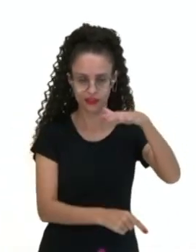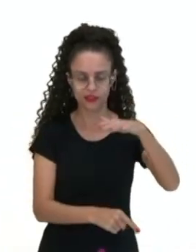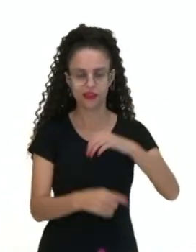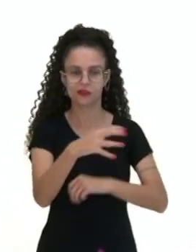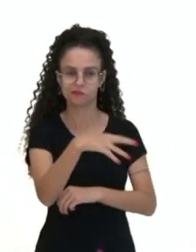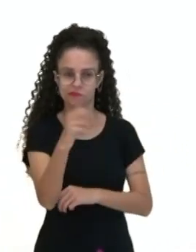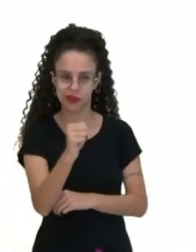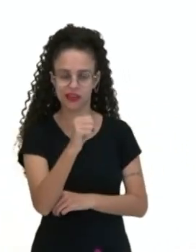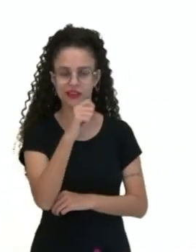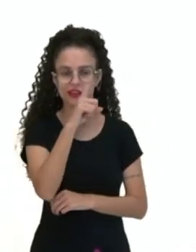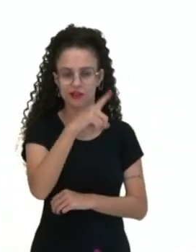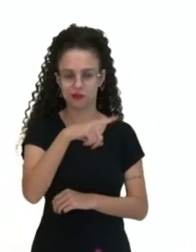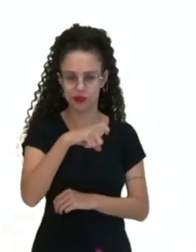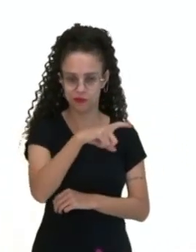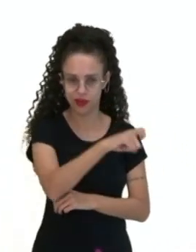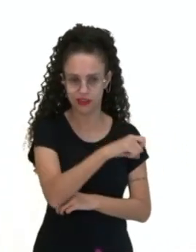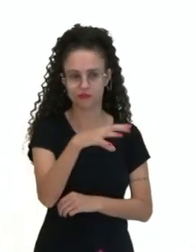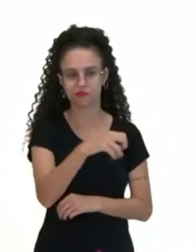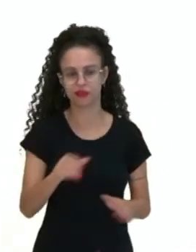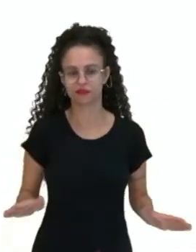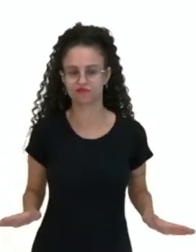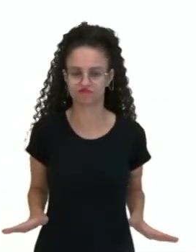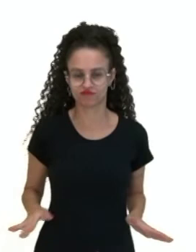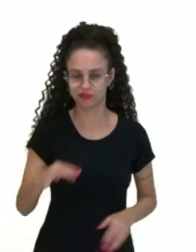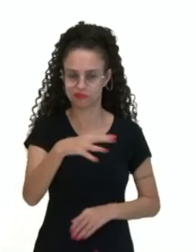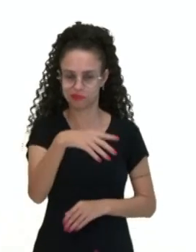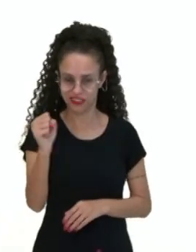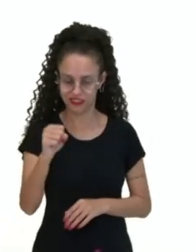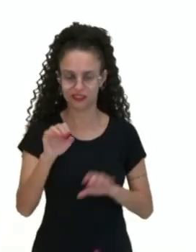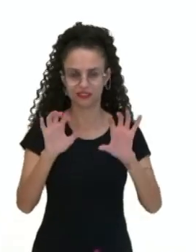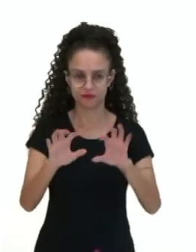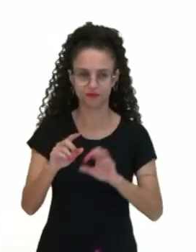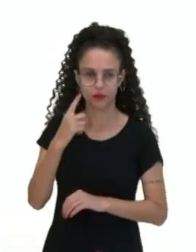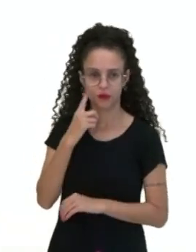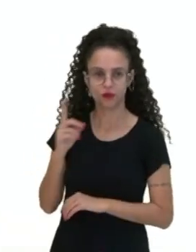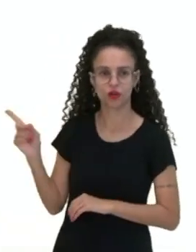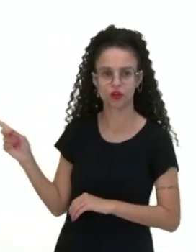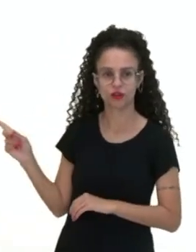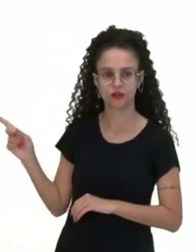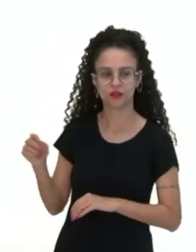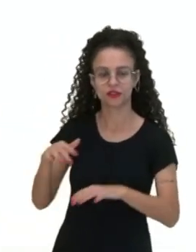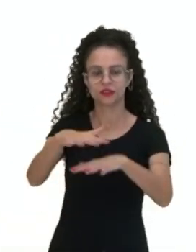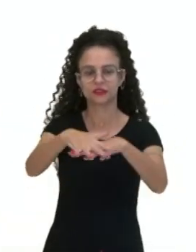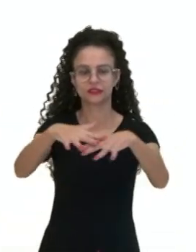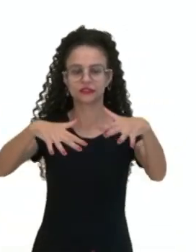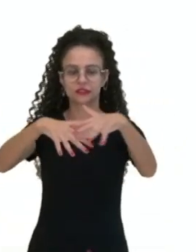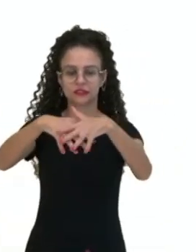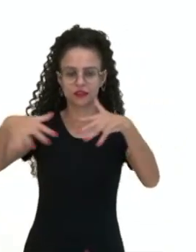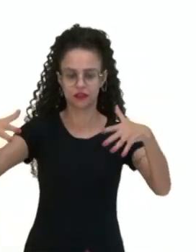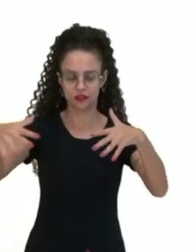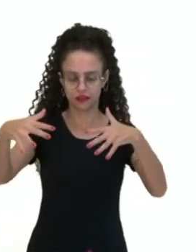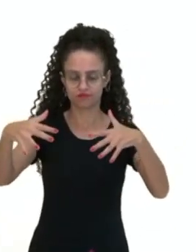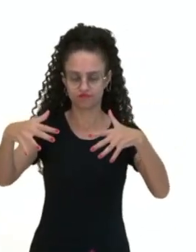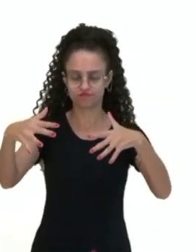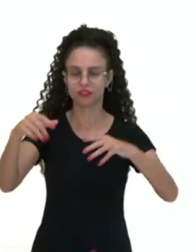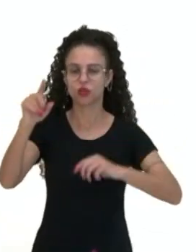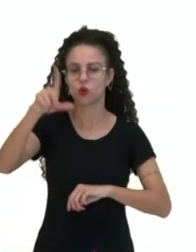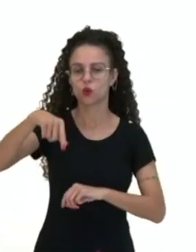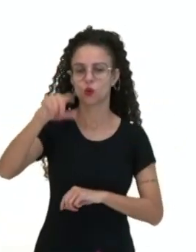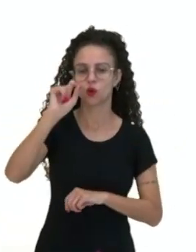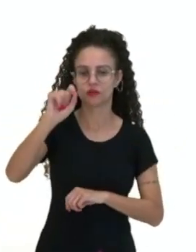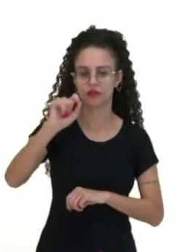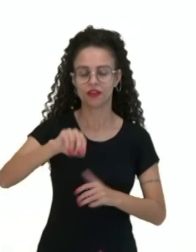para o pinguim e o pinguim vai servir de alimento para a foca. E nós temos aqui ao lado uma teia alimentar, o exemplo de uma teia alimentar, onde